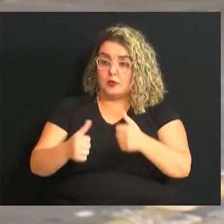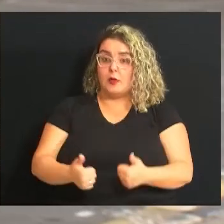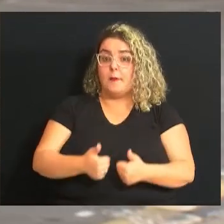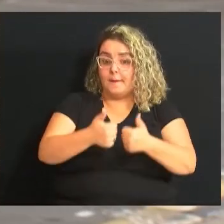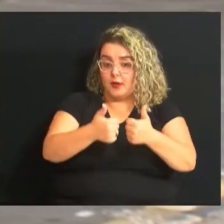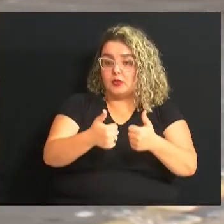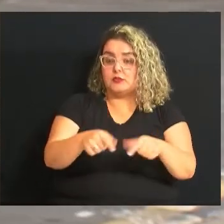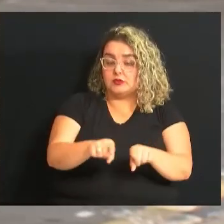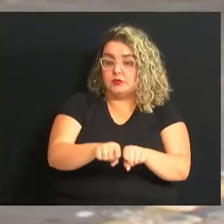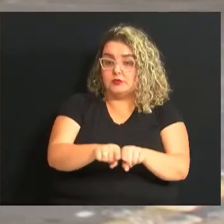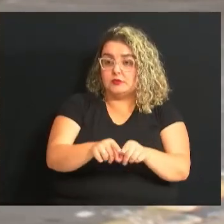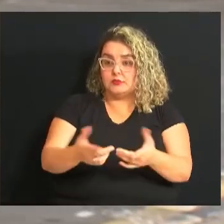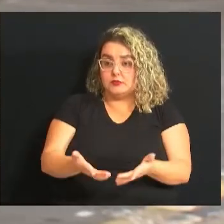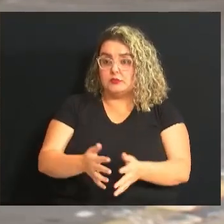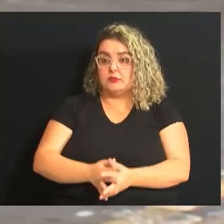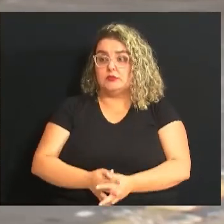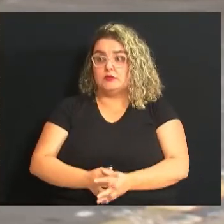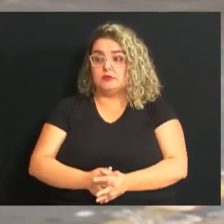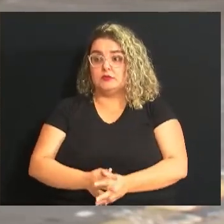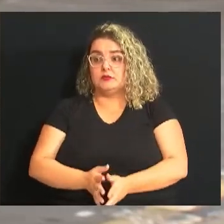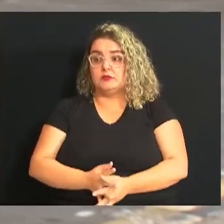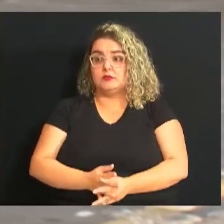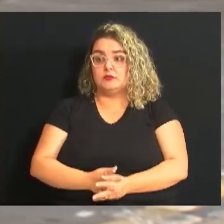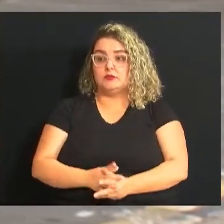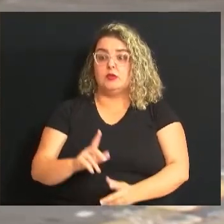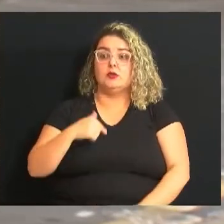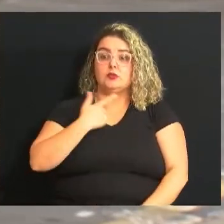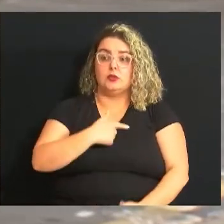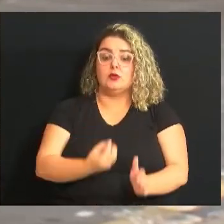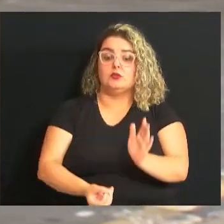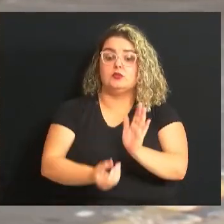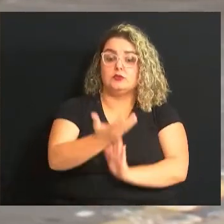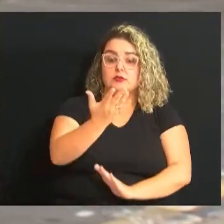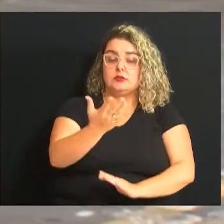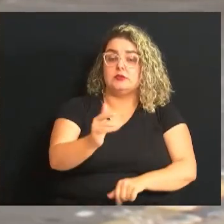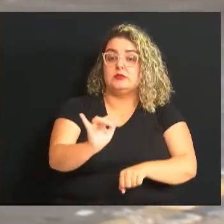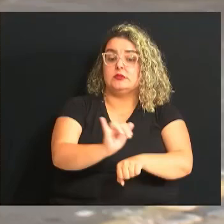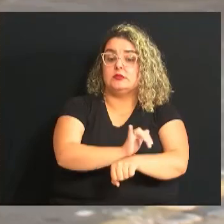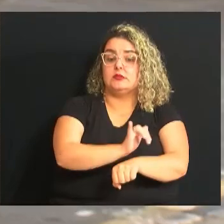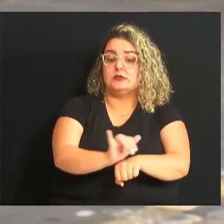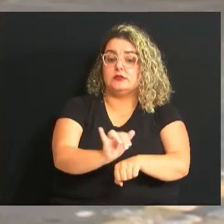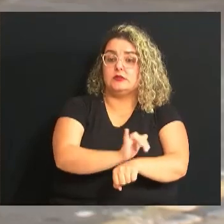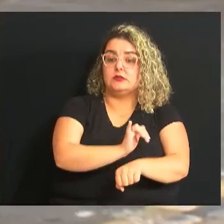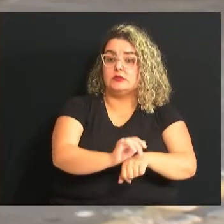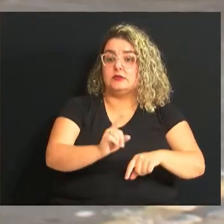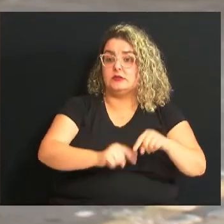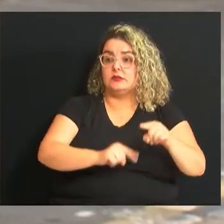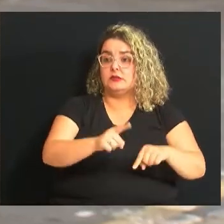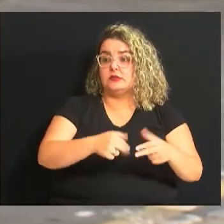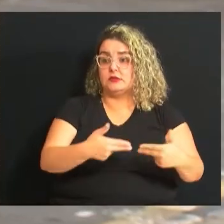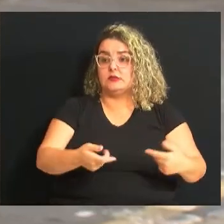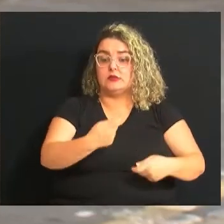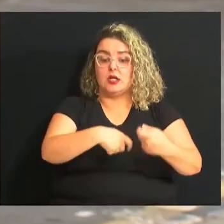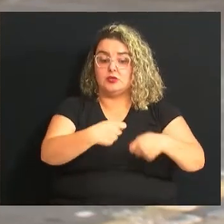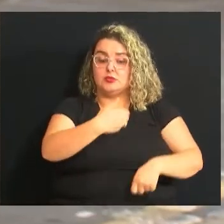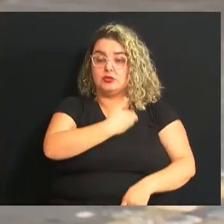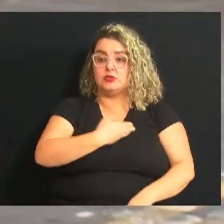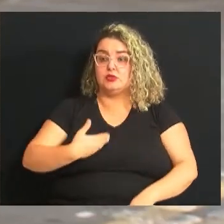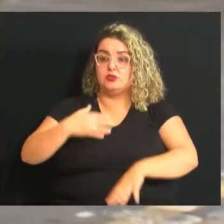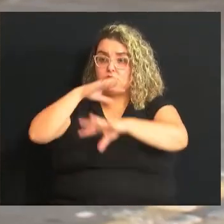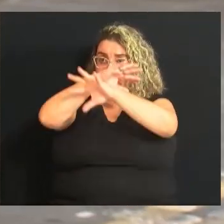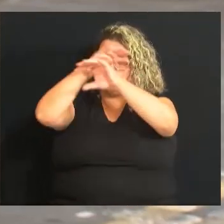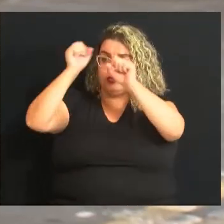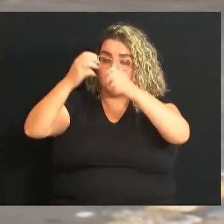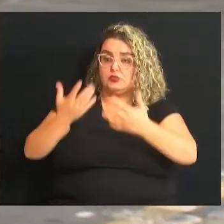que mudou positivamente também, né? Foram que nós constituímos instrumentos, né? Na administração pública,